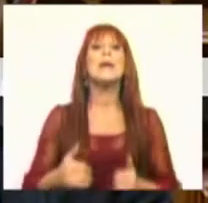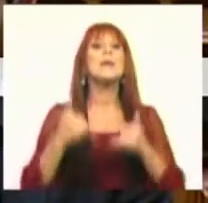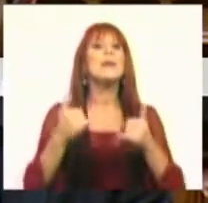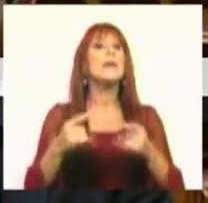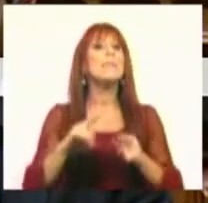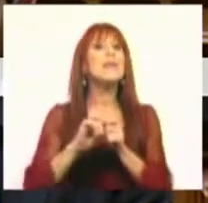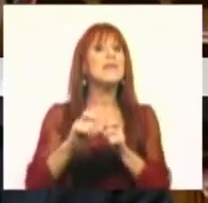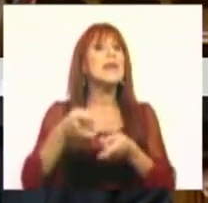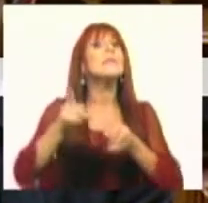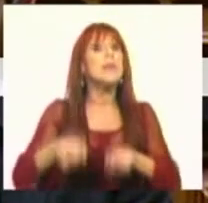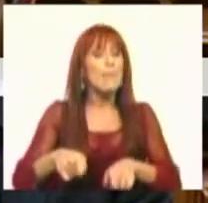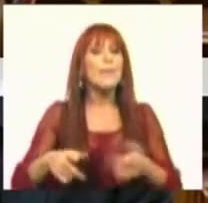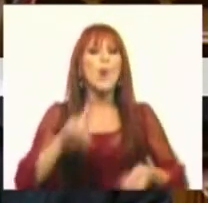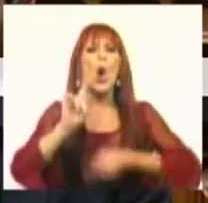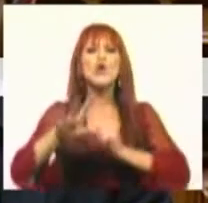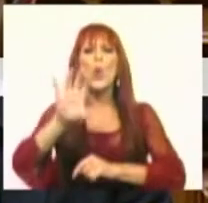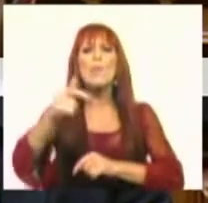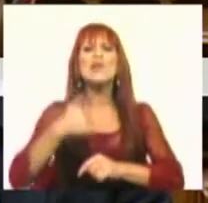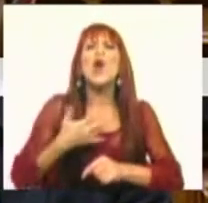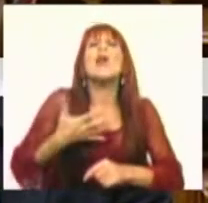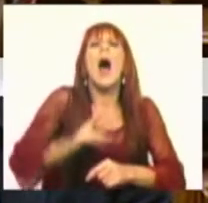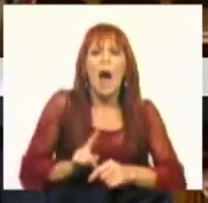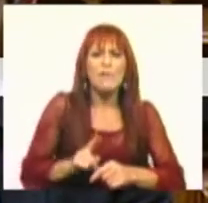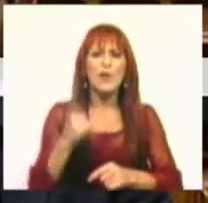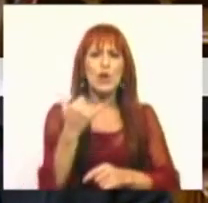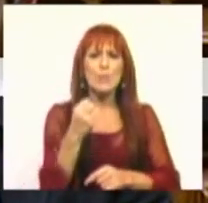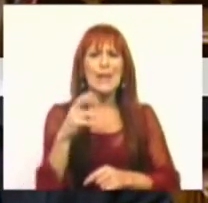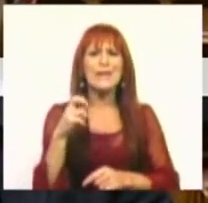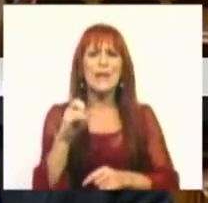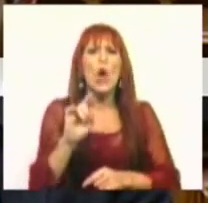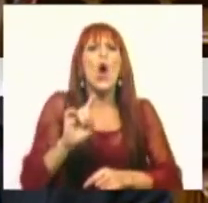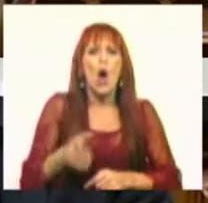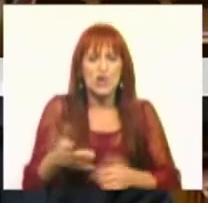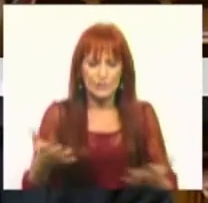que definir também qual é o país que queremos em 2030.